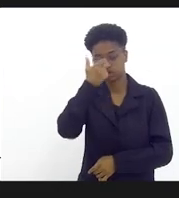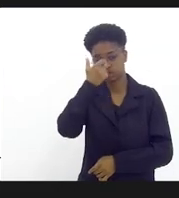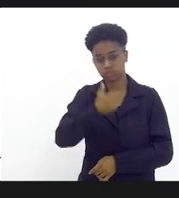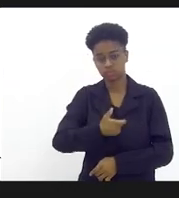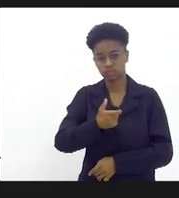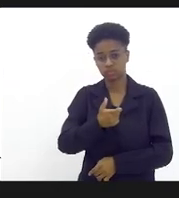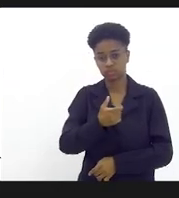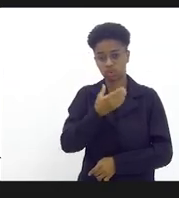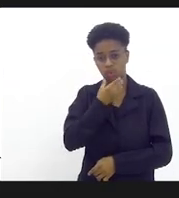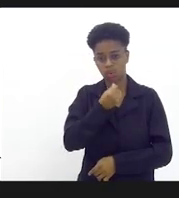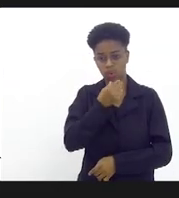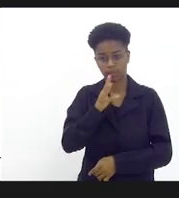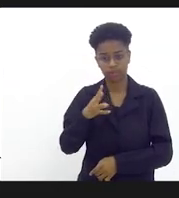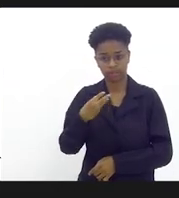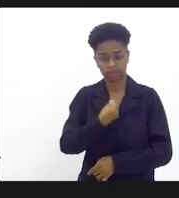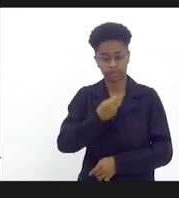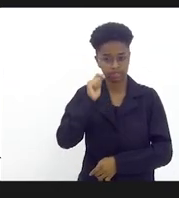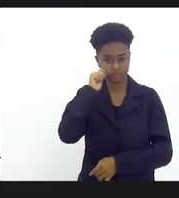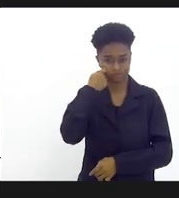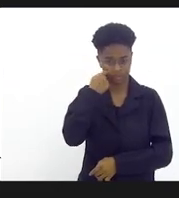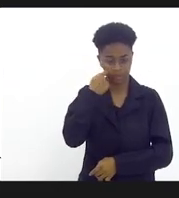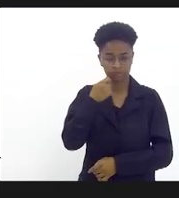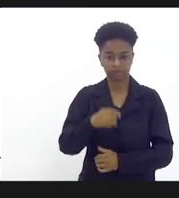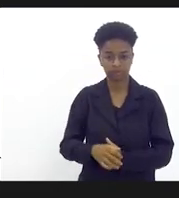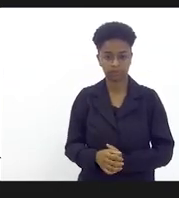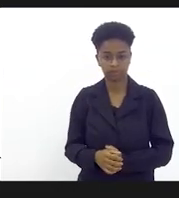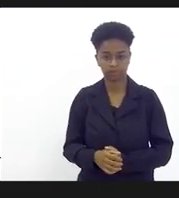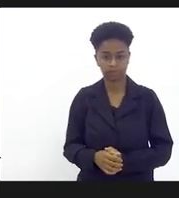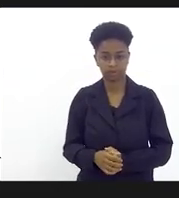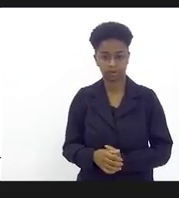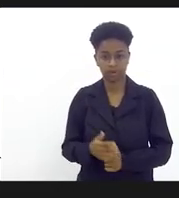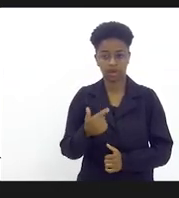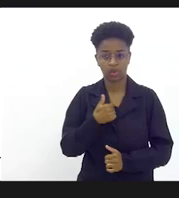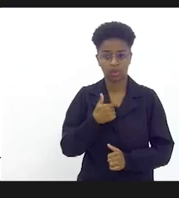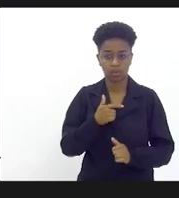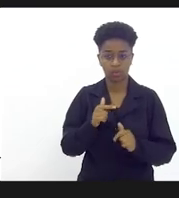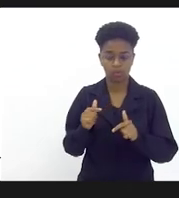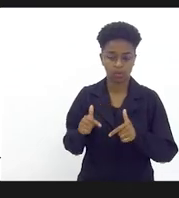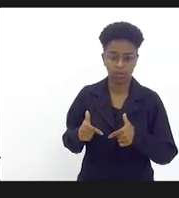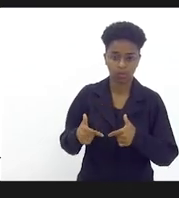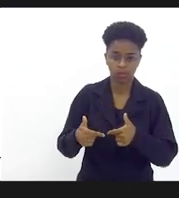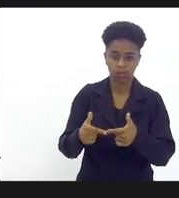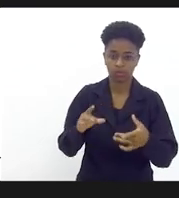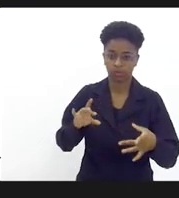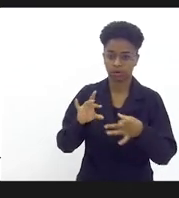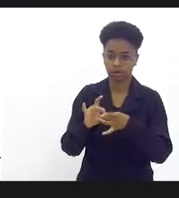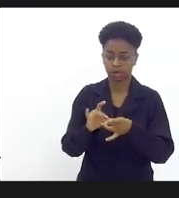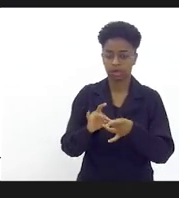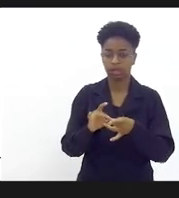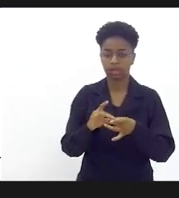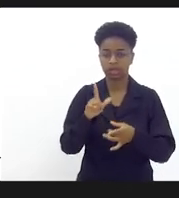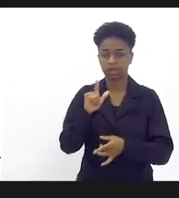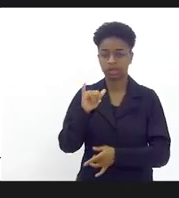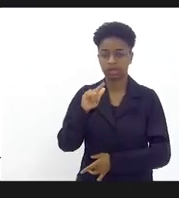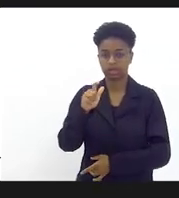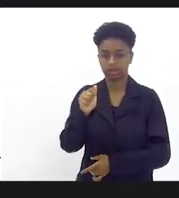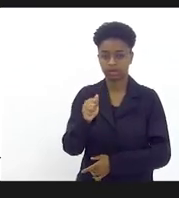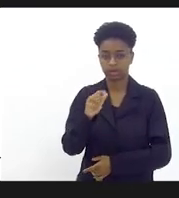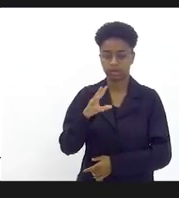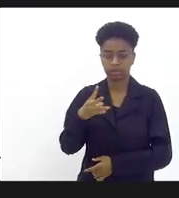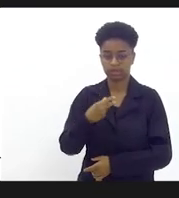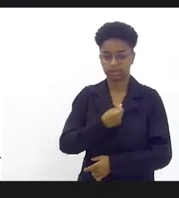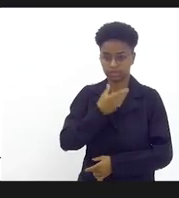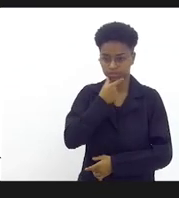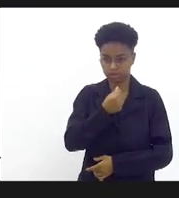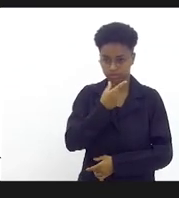homem trans preto. Eu atuo alinhado à Liga Transmasculina já há alguns anos, Liga Transmasculina João da